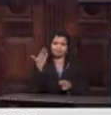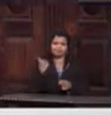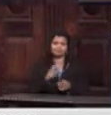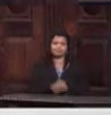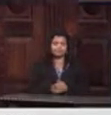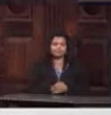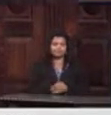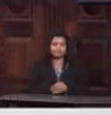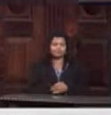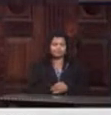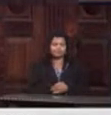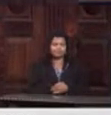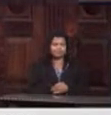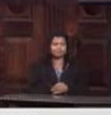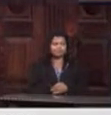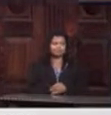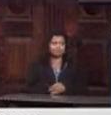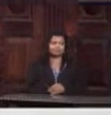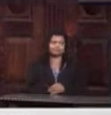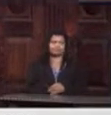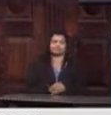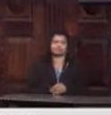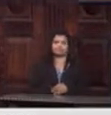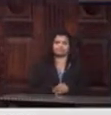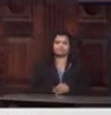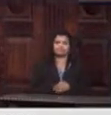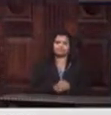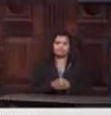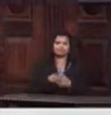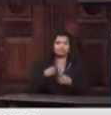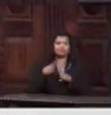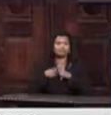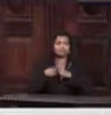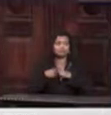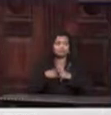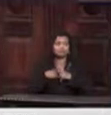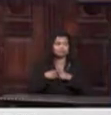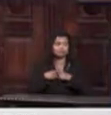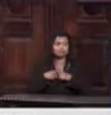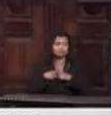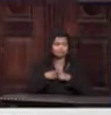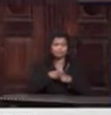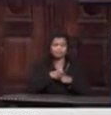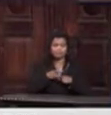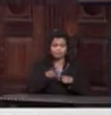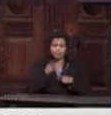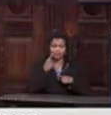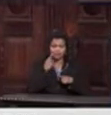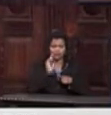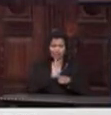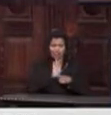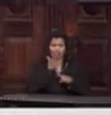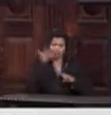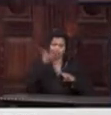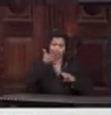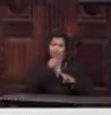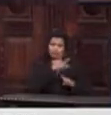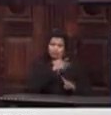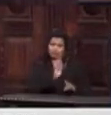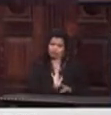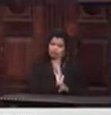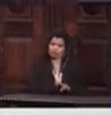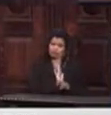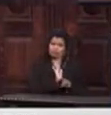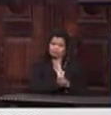esquerda, de alguma forma, engrossaram por oportunismo eleitoral esse discurso. Hoje, muitos deles vêm